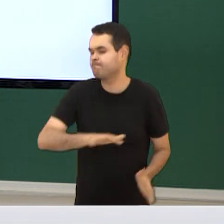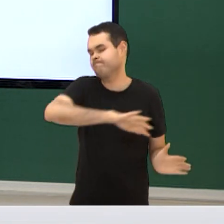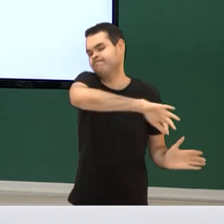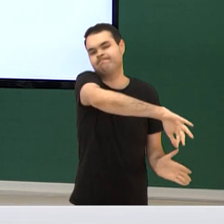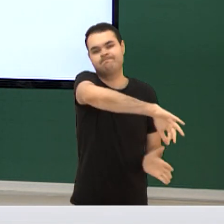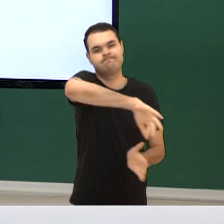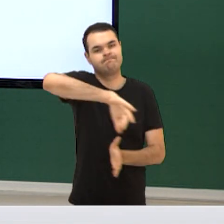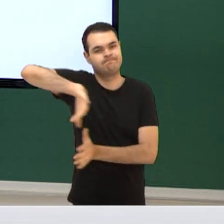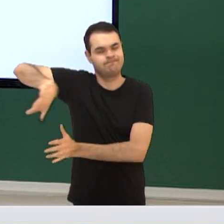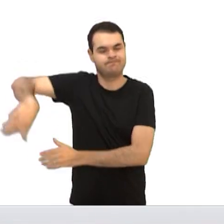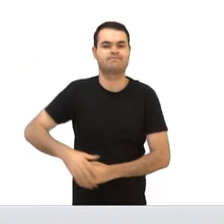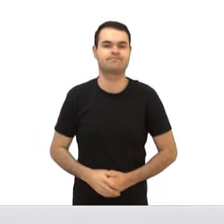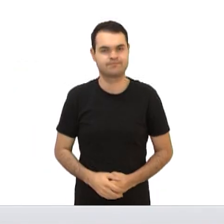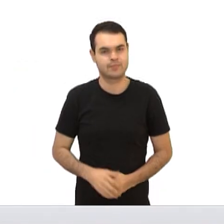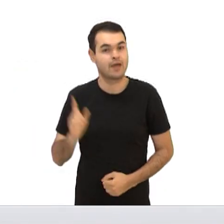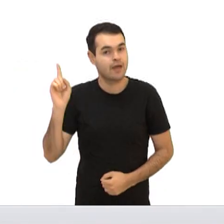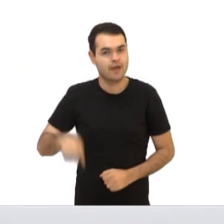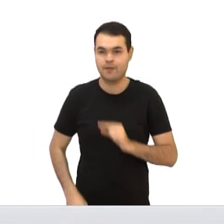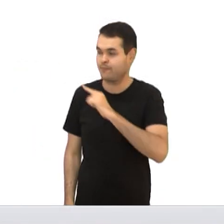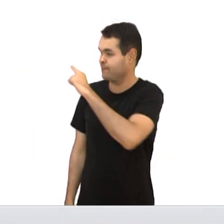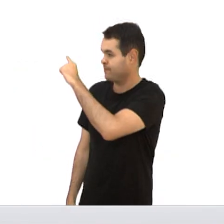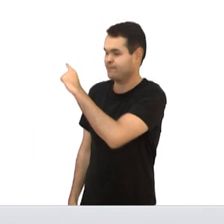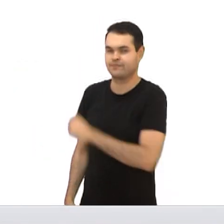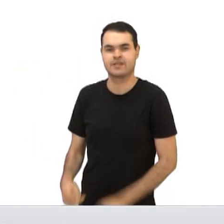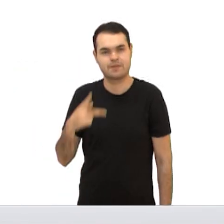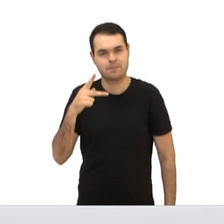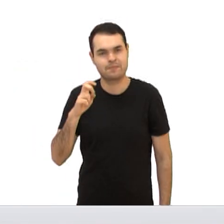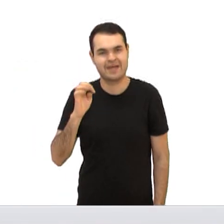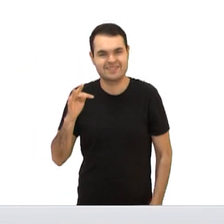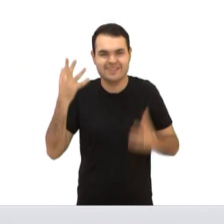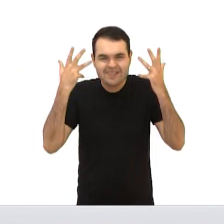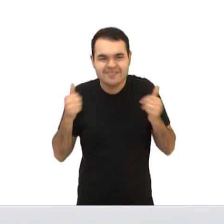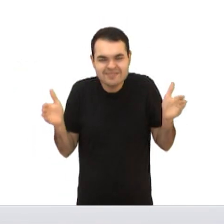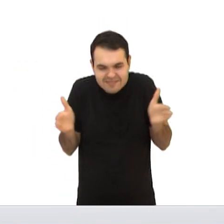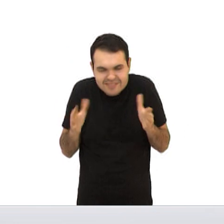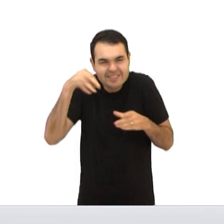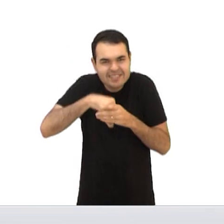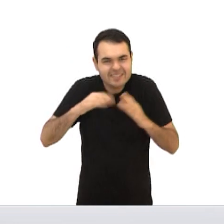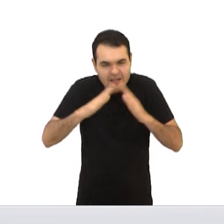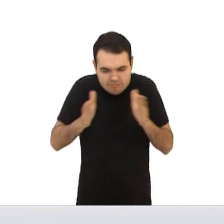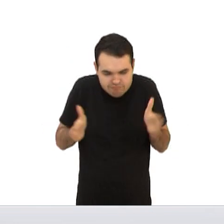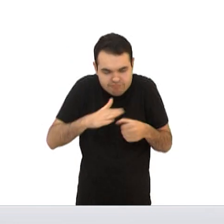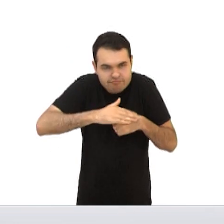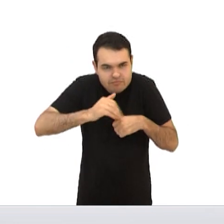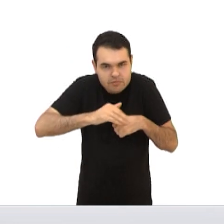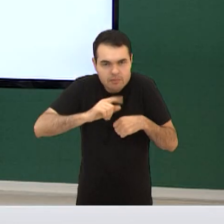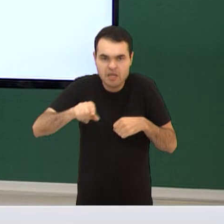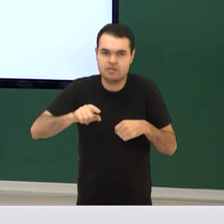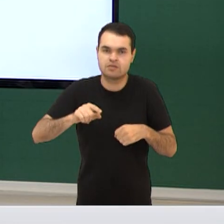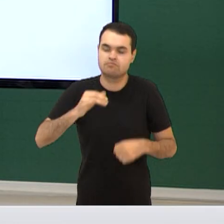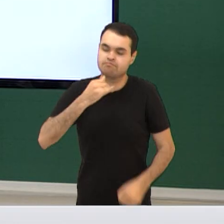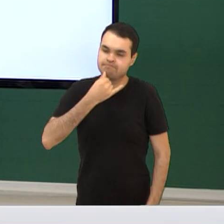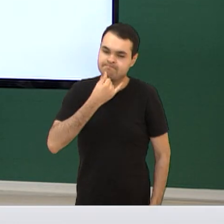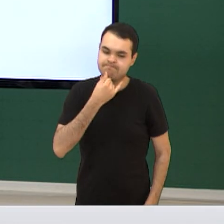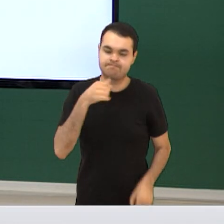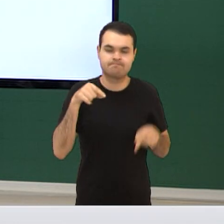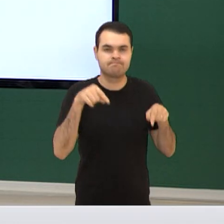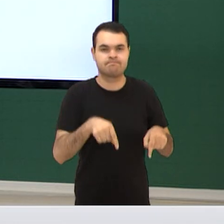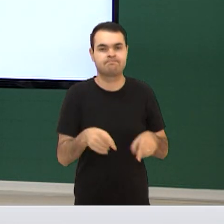nosso assunto é os nossos pets. Mas uma parte não muito legal dos nossos pets. A parte